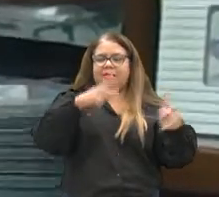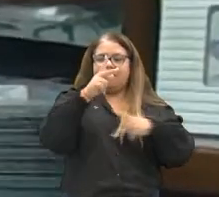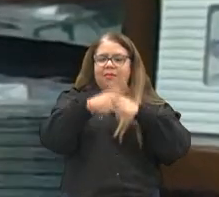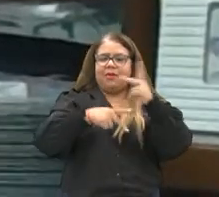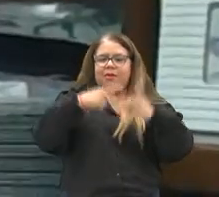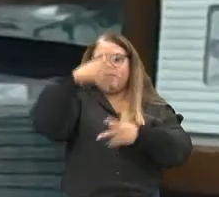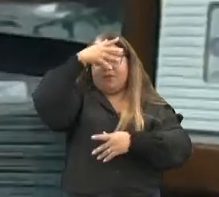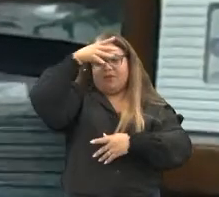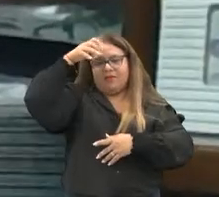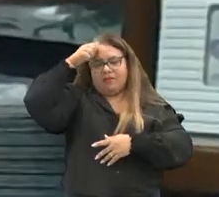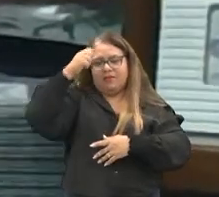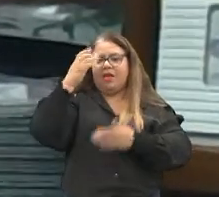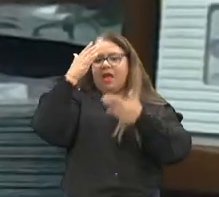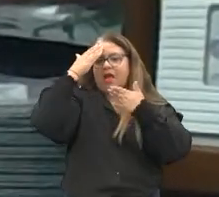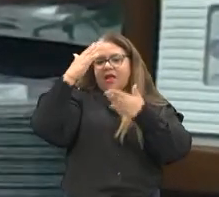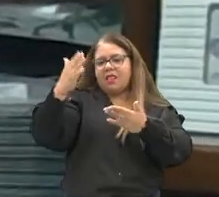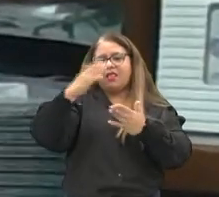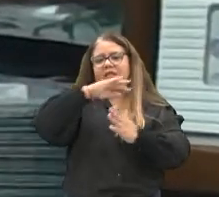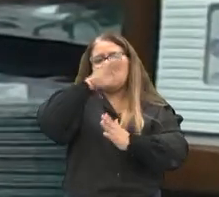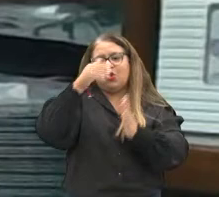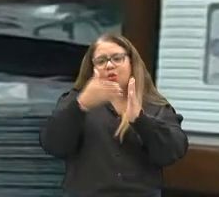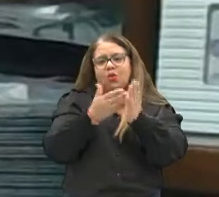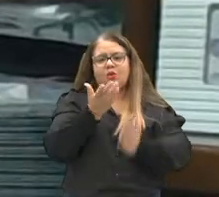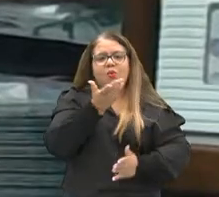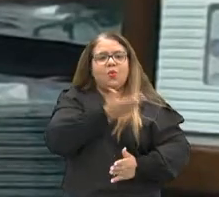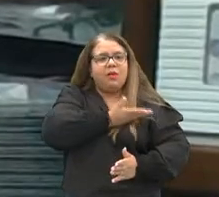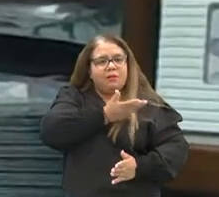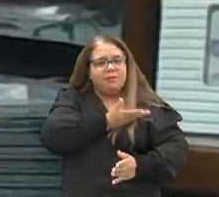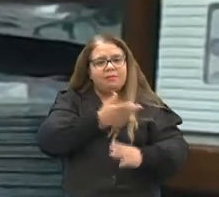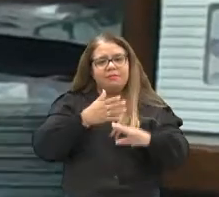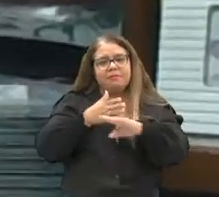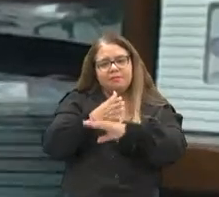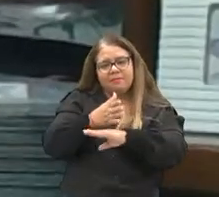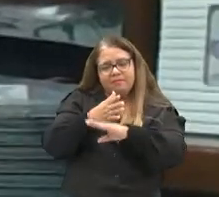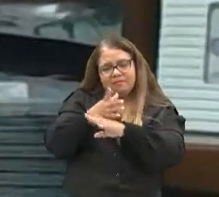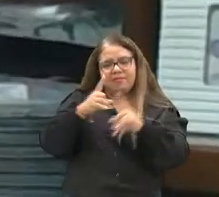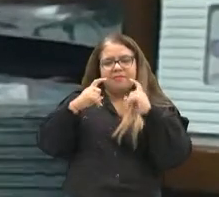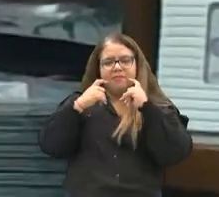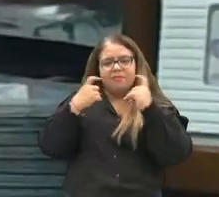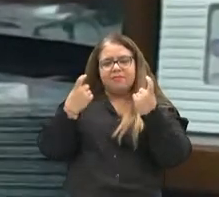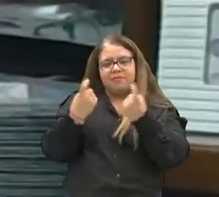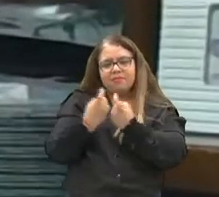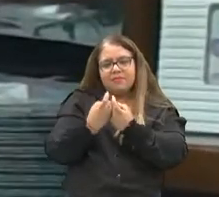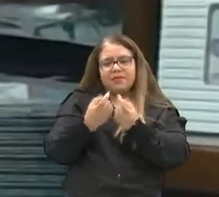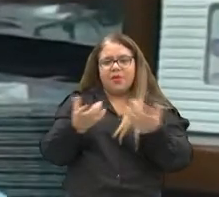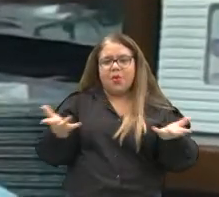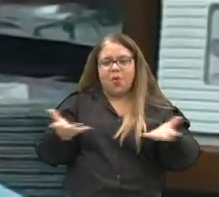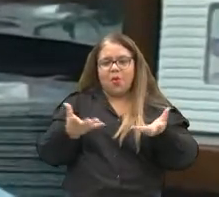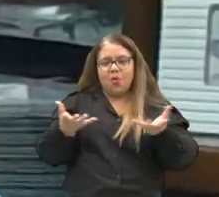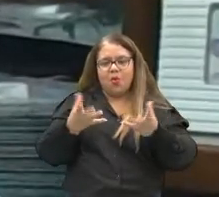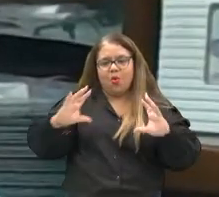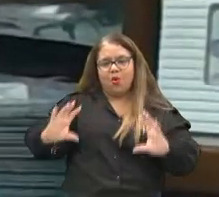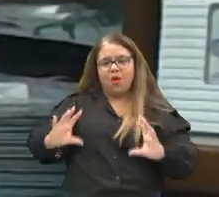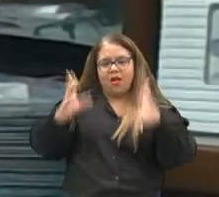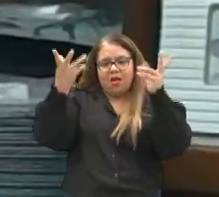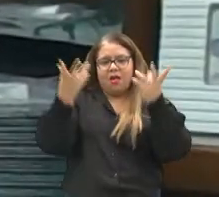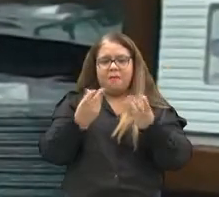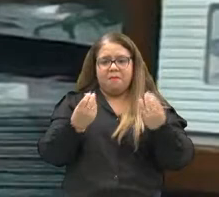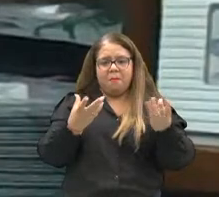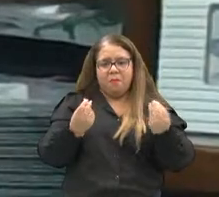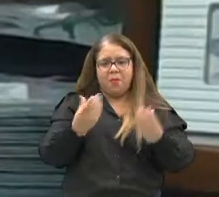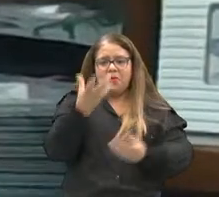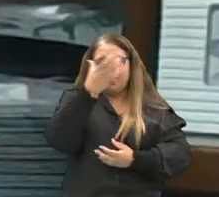agradeço a todos os amigos que participaram dessa reunião, dessa comunicação, que está me deixando muito